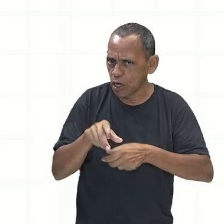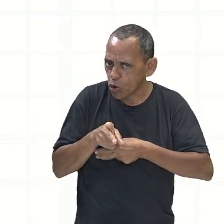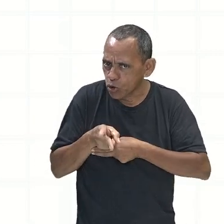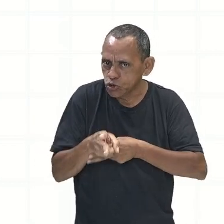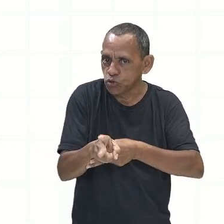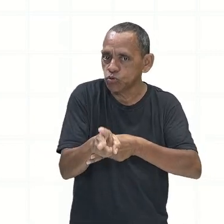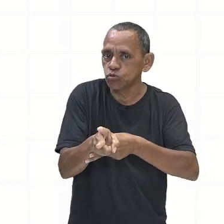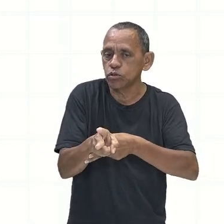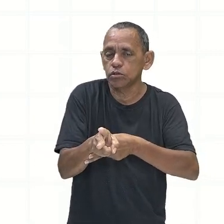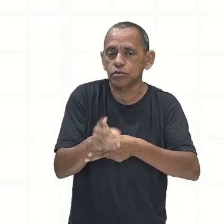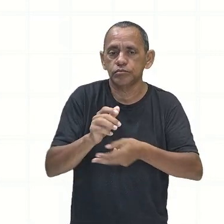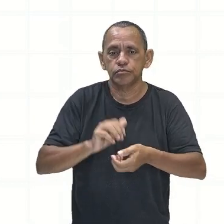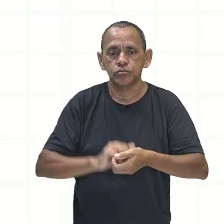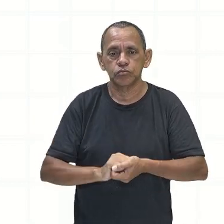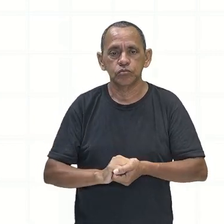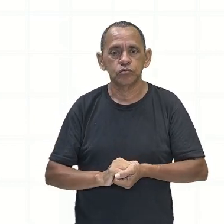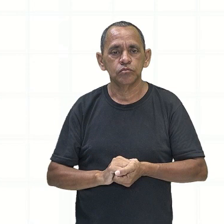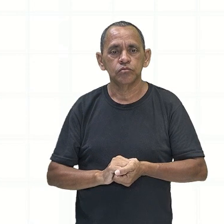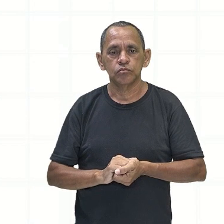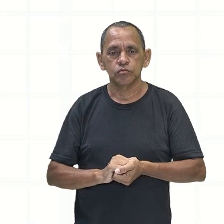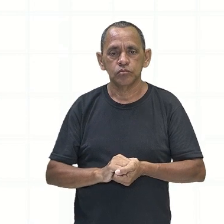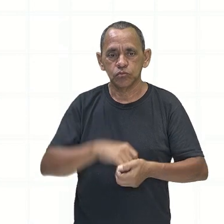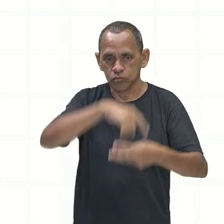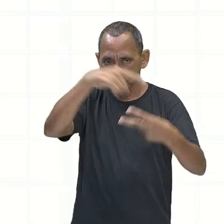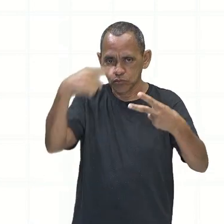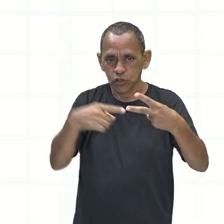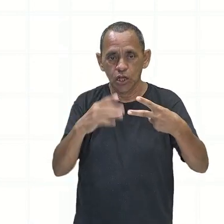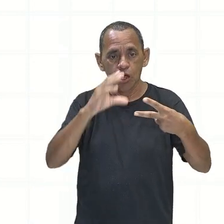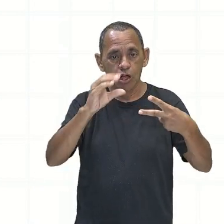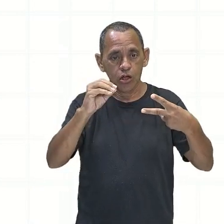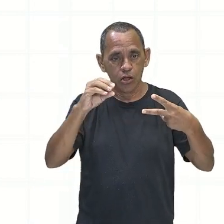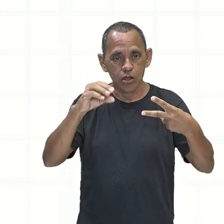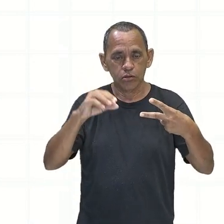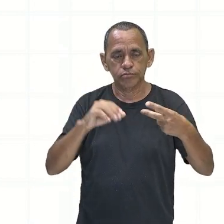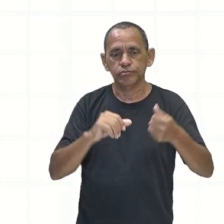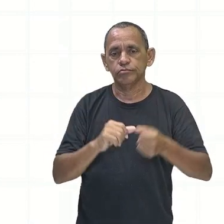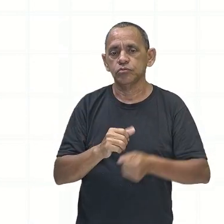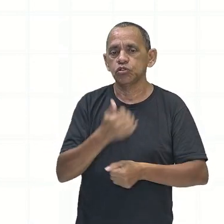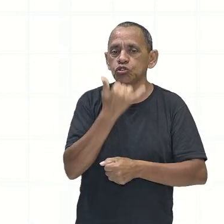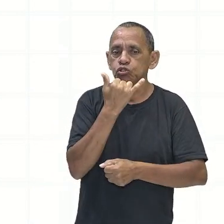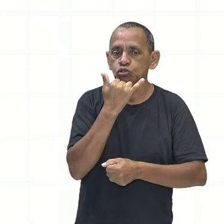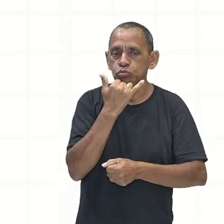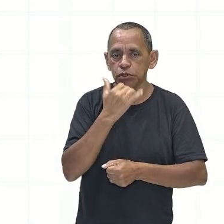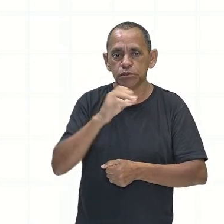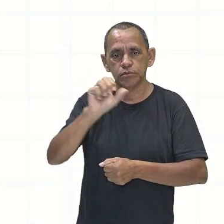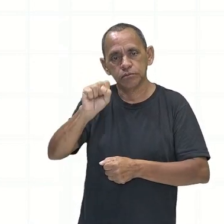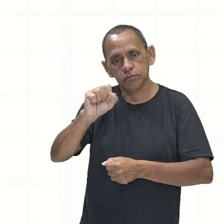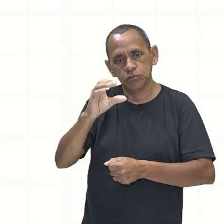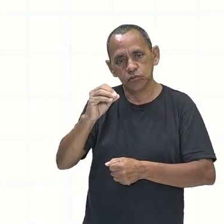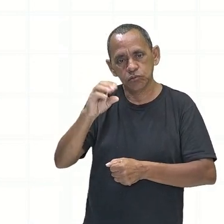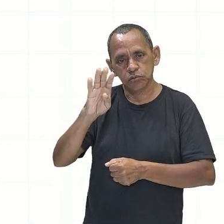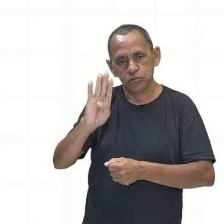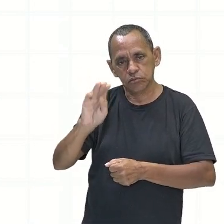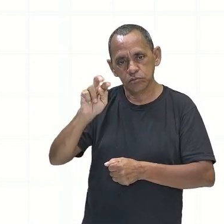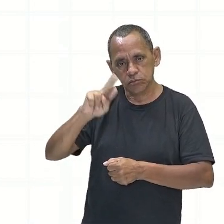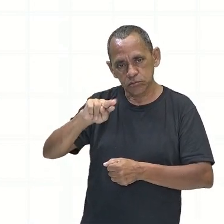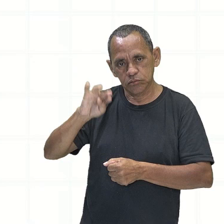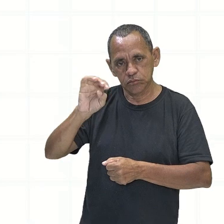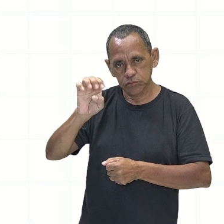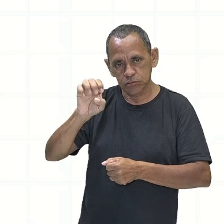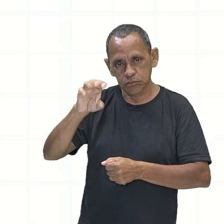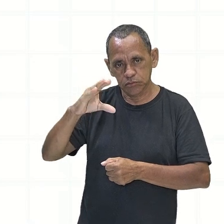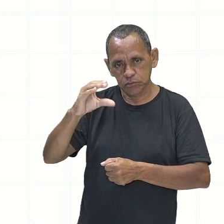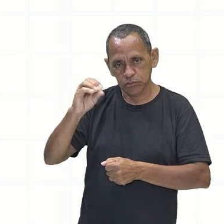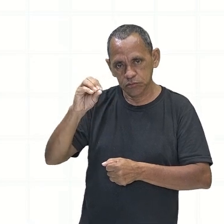ela é chamada de comum de dois gêneros. Aliás, de sobrecomum. O bebê também é a mesma coisa, tá?